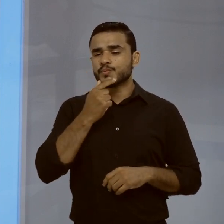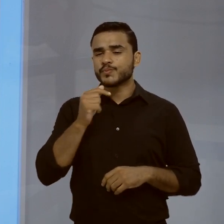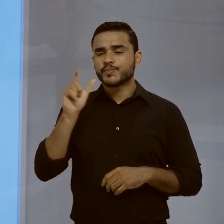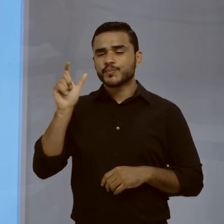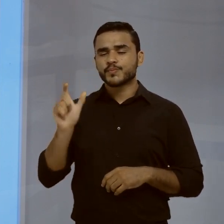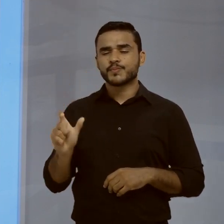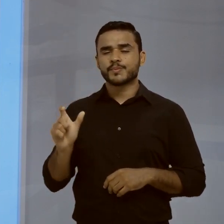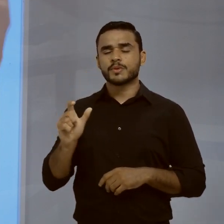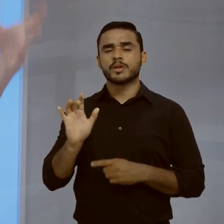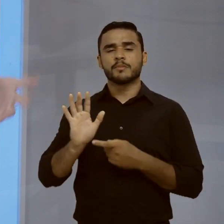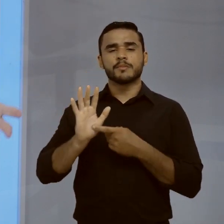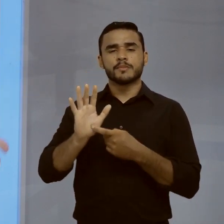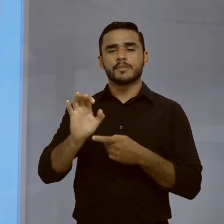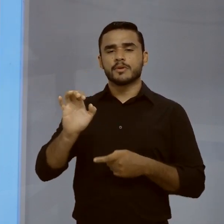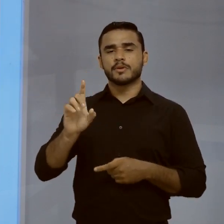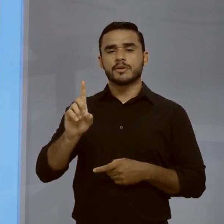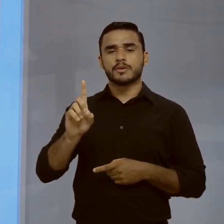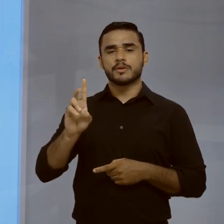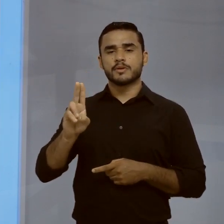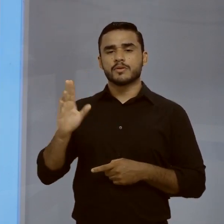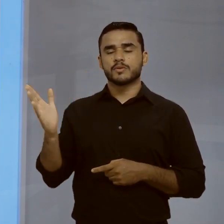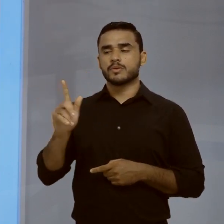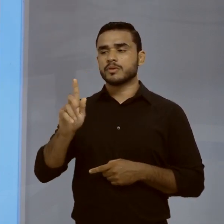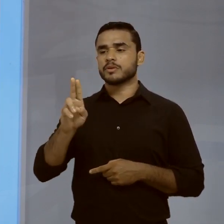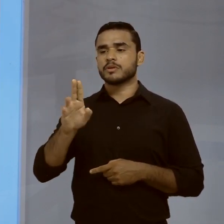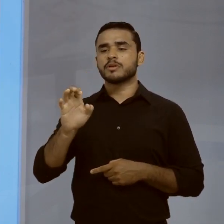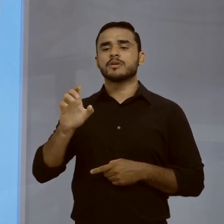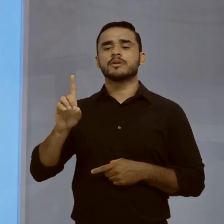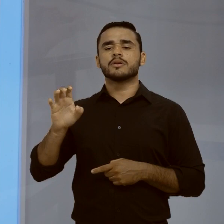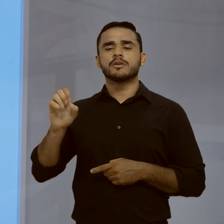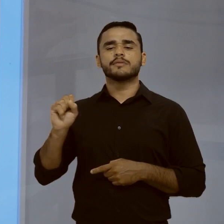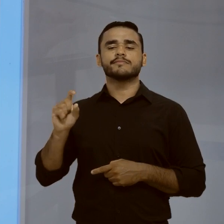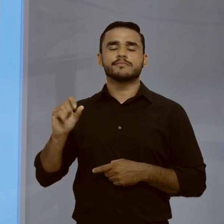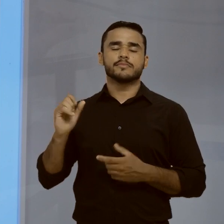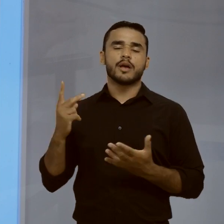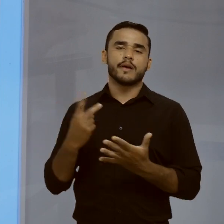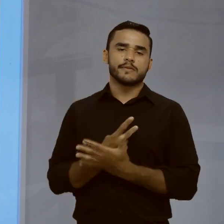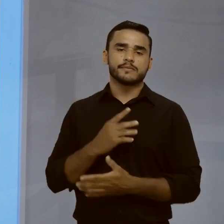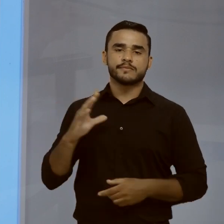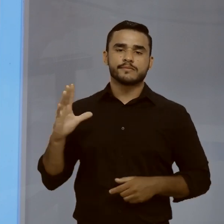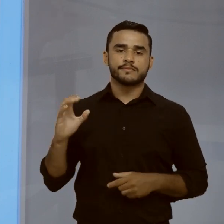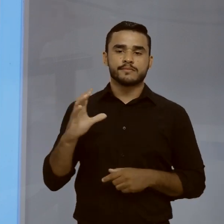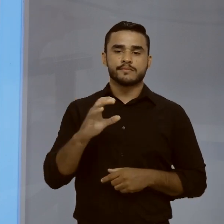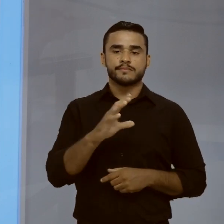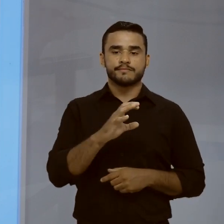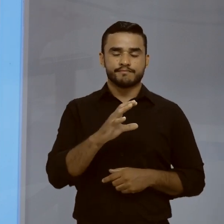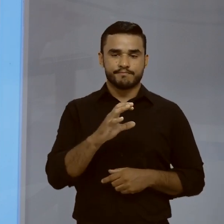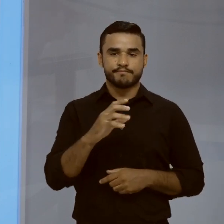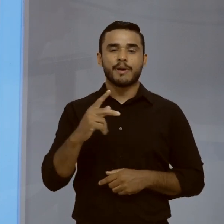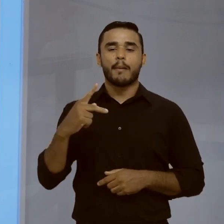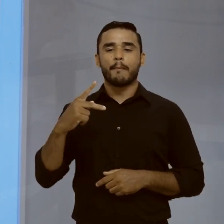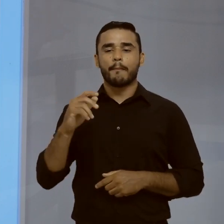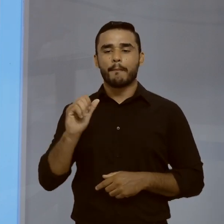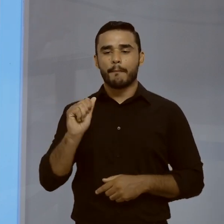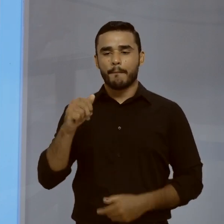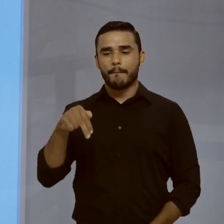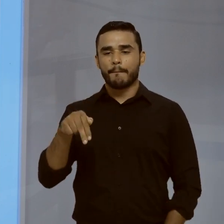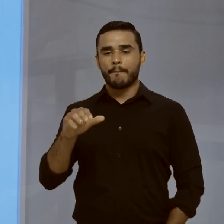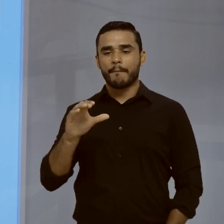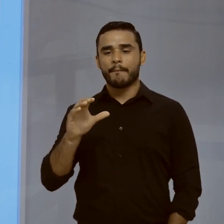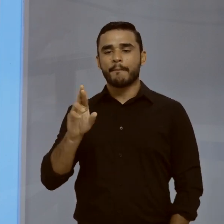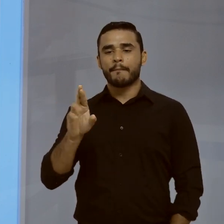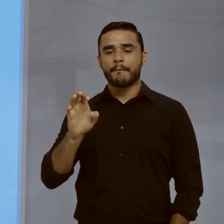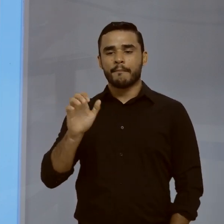né, surpreendeu aí os fãs com o anúncio da descoberta de um câncer no pâncreas. Ele passou por uma